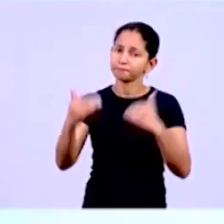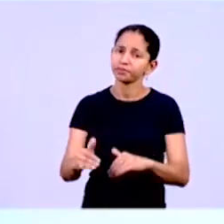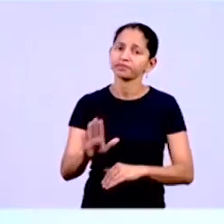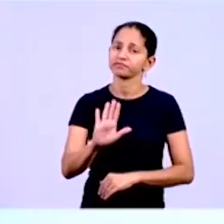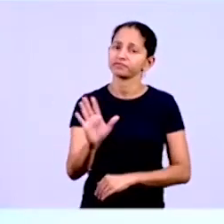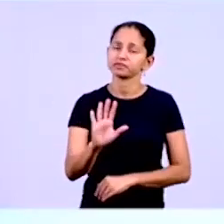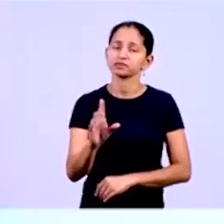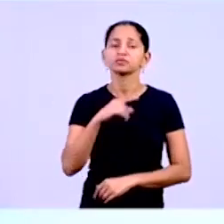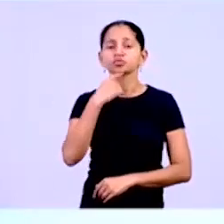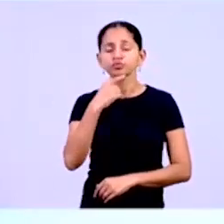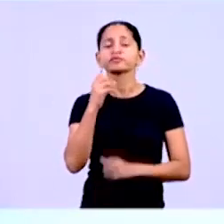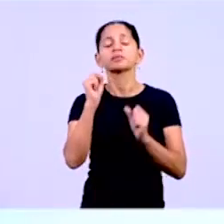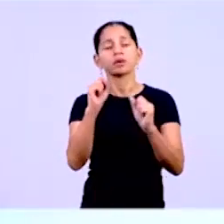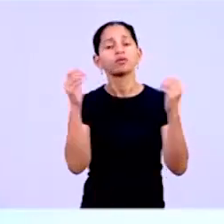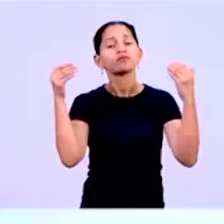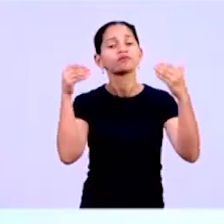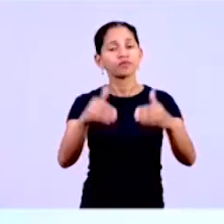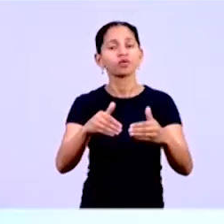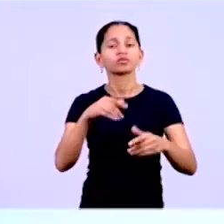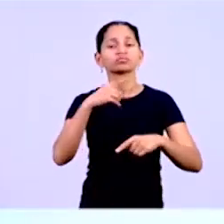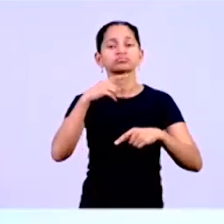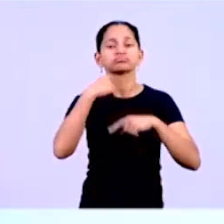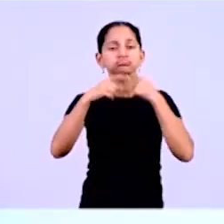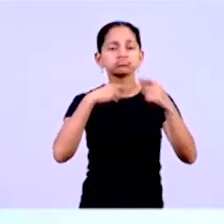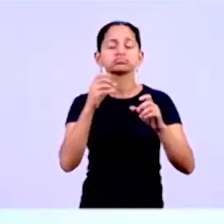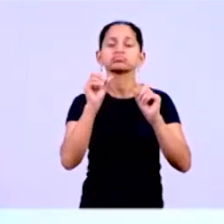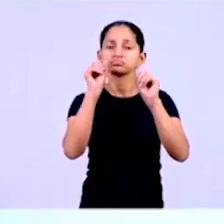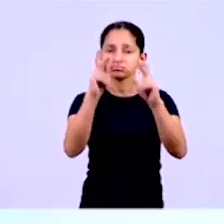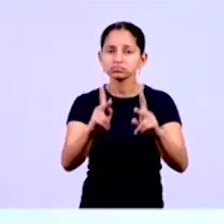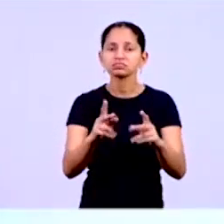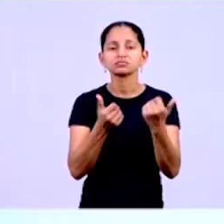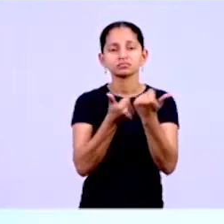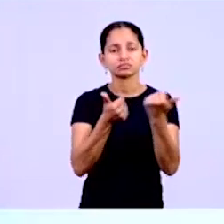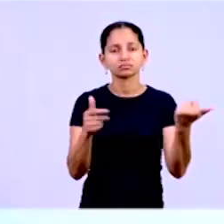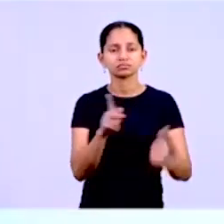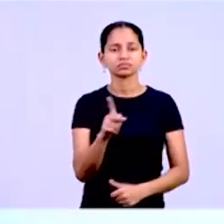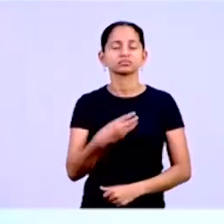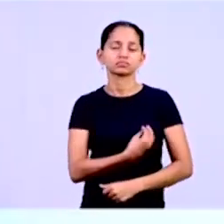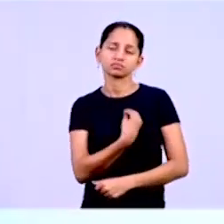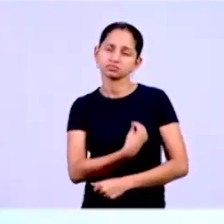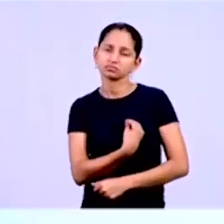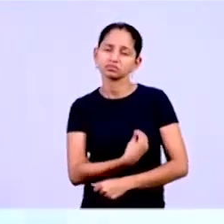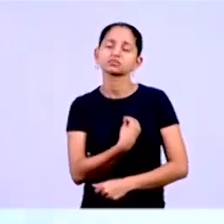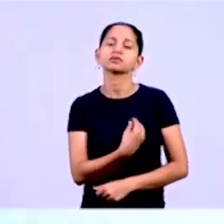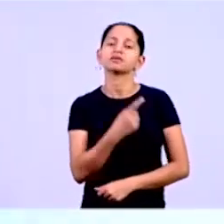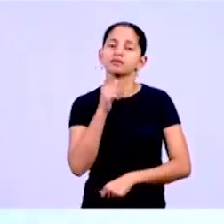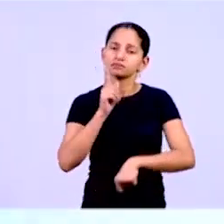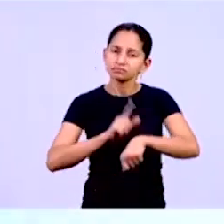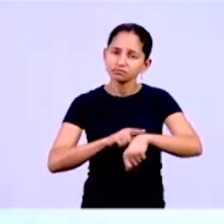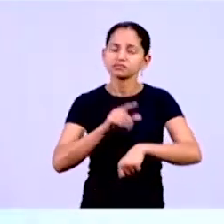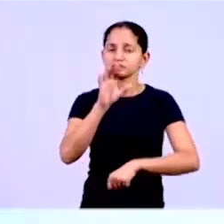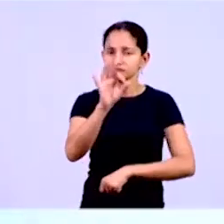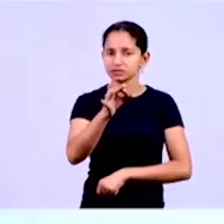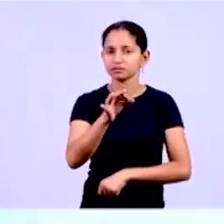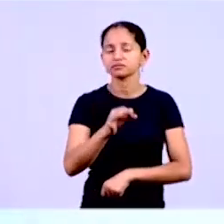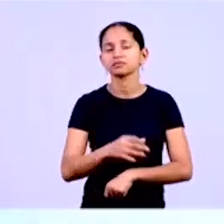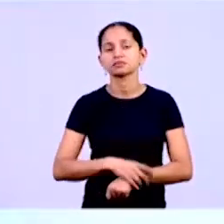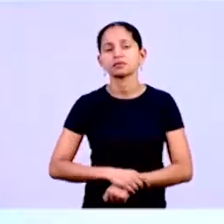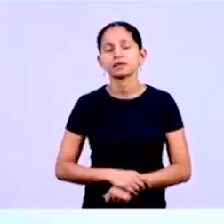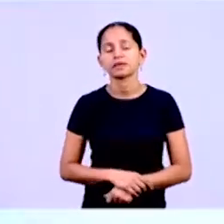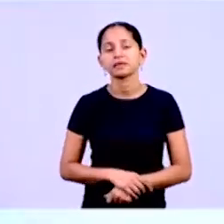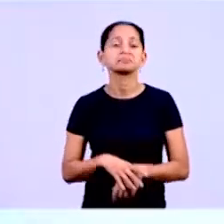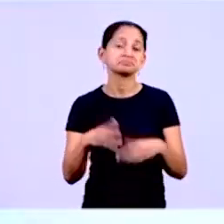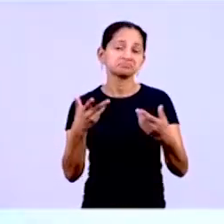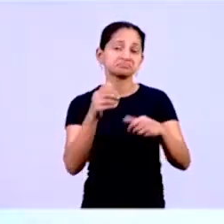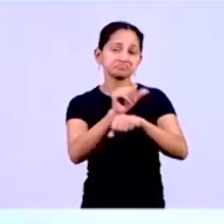dúvidas a gente pode estar tirando no fórum, né? A gente está com os nossos monitores, nossos tutores ao longo do estado,